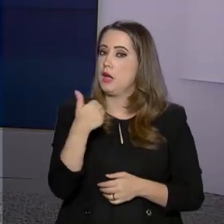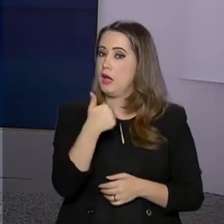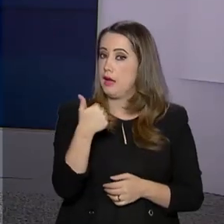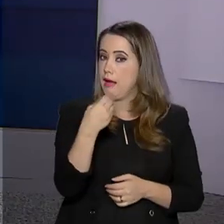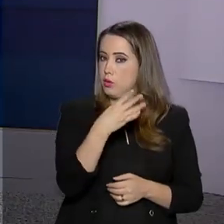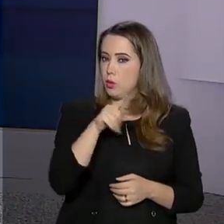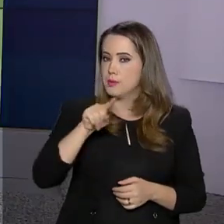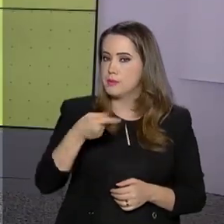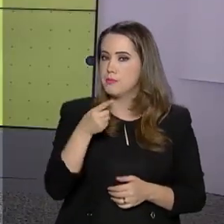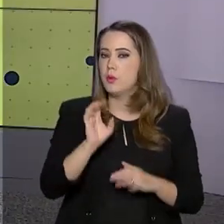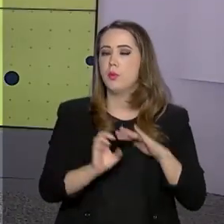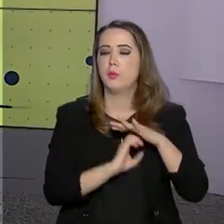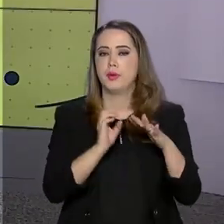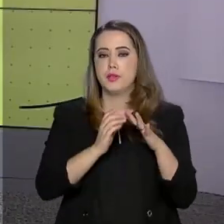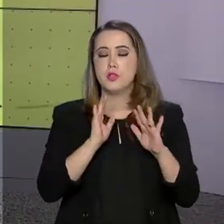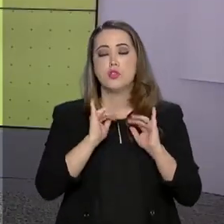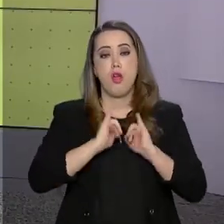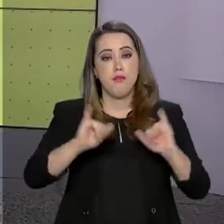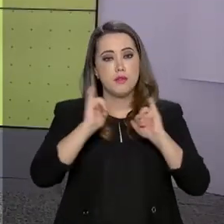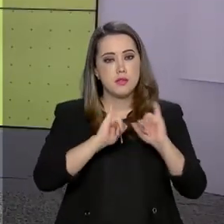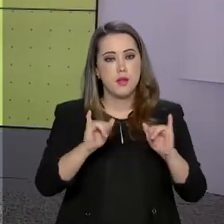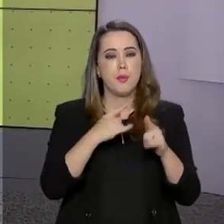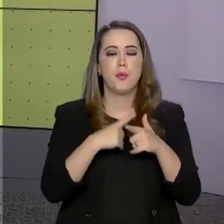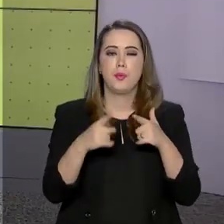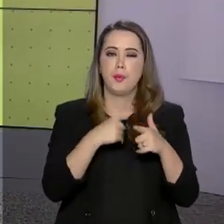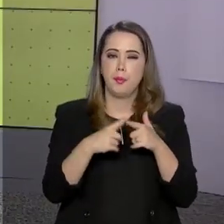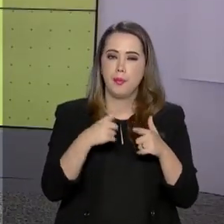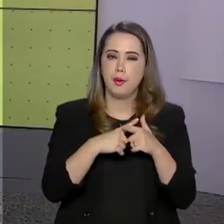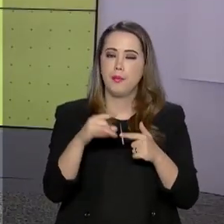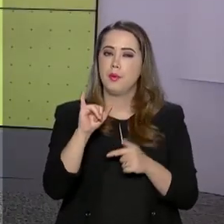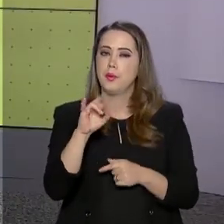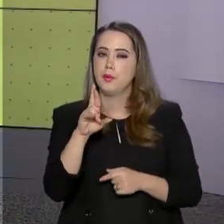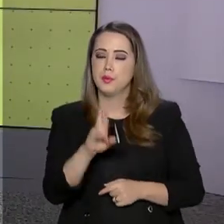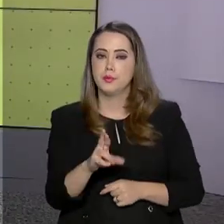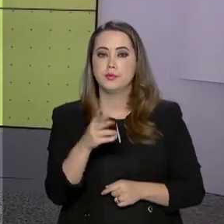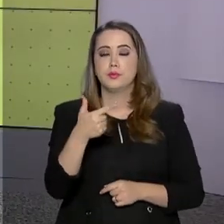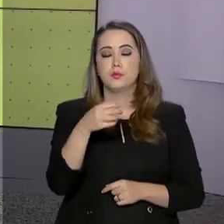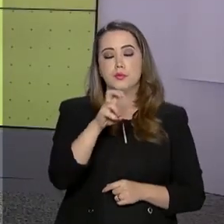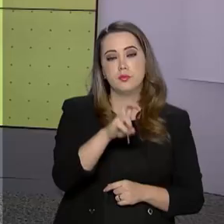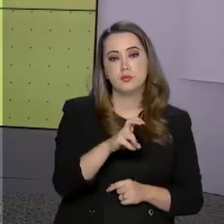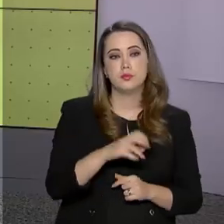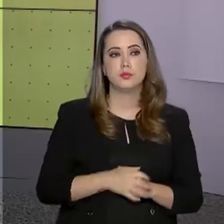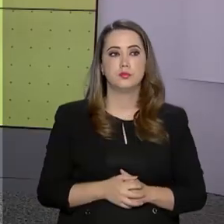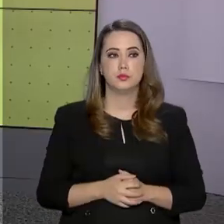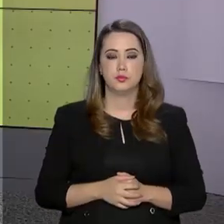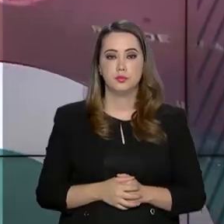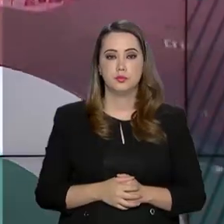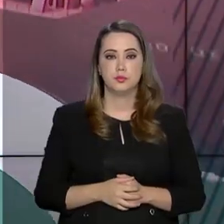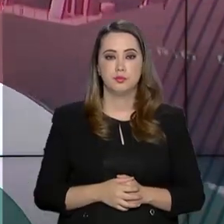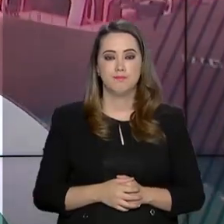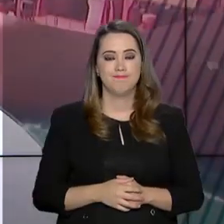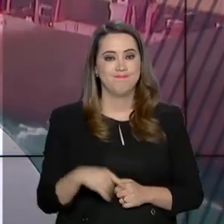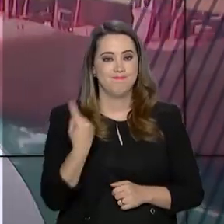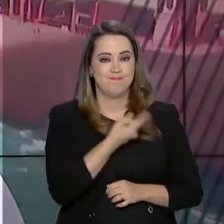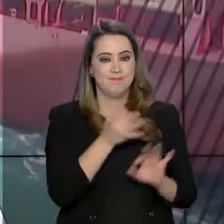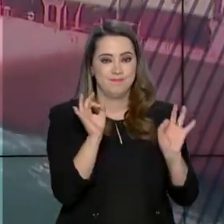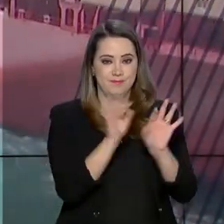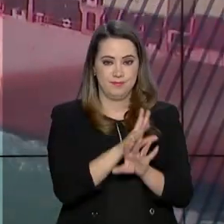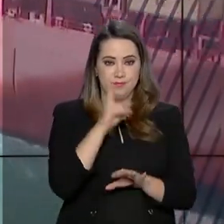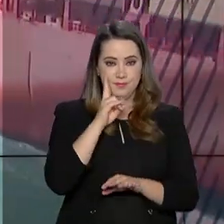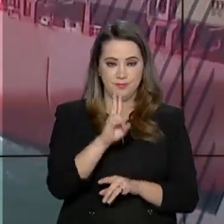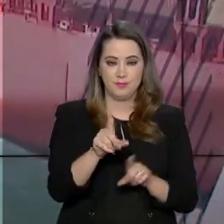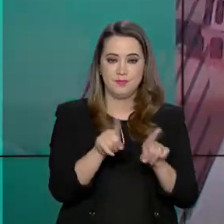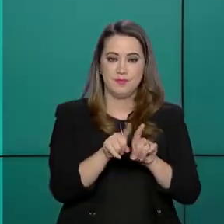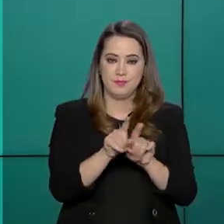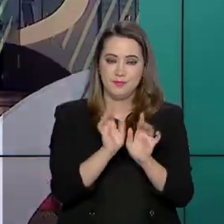empresas já foram notificadas por problemas nas declarações do ano base 2014 e nós ficamos por aqui